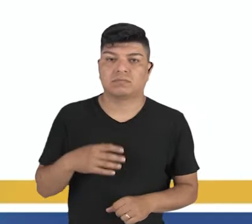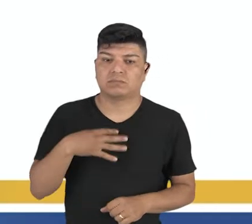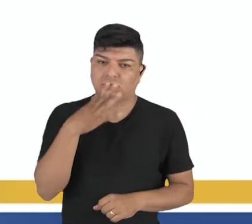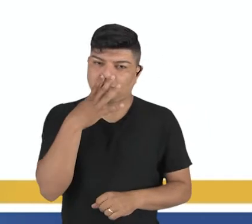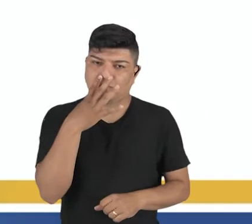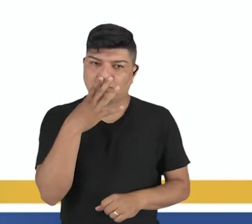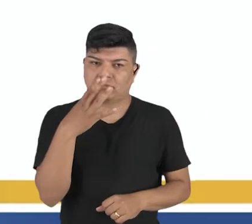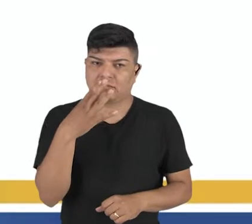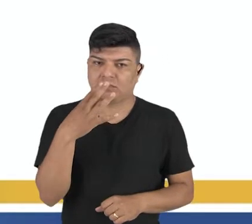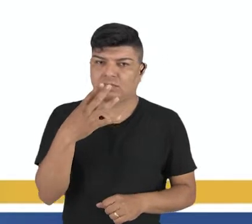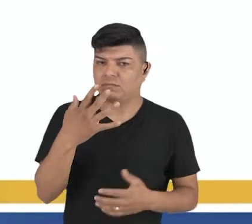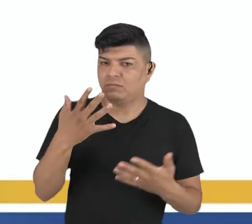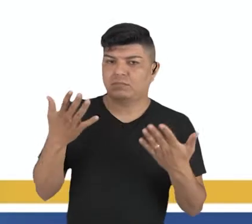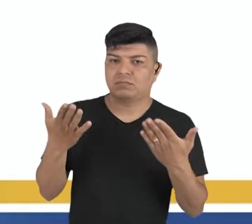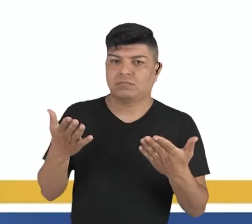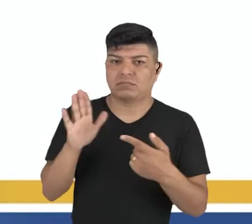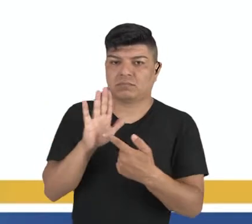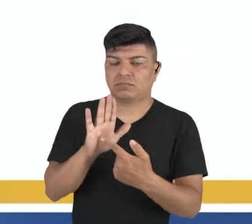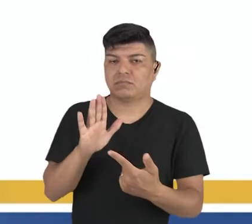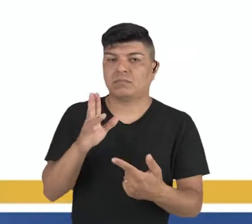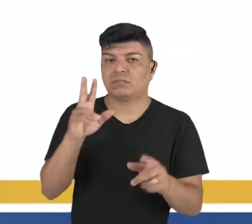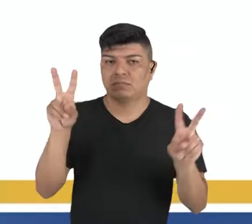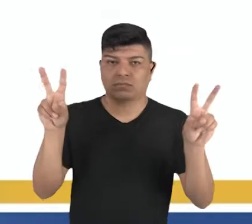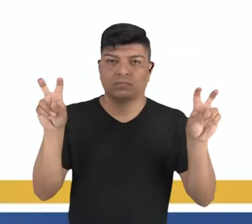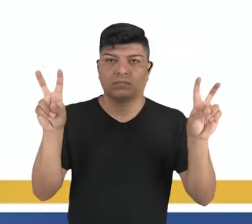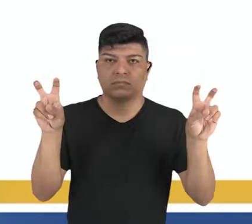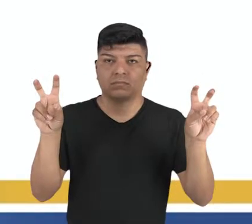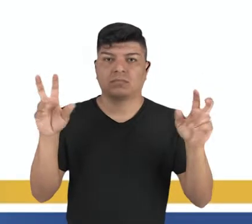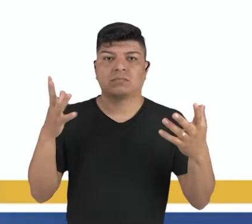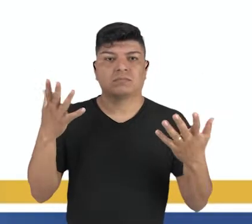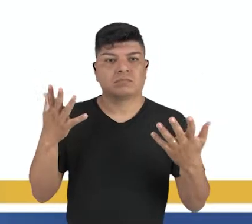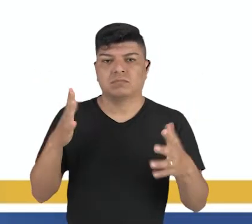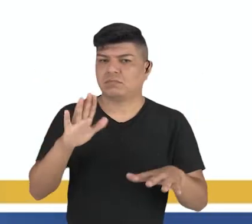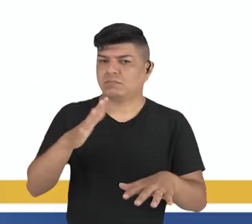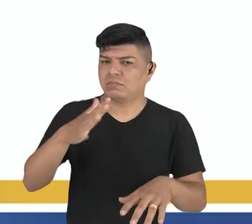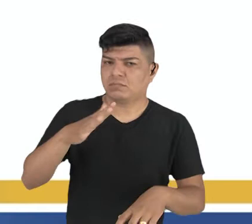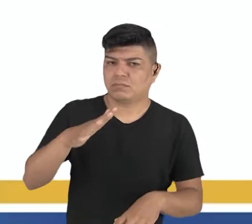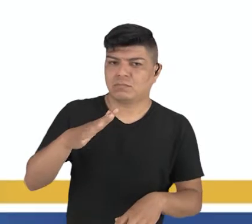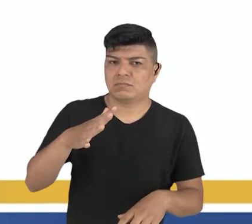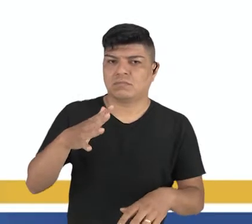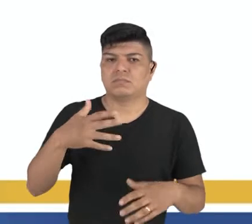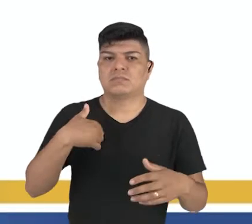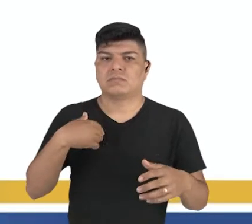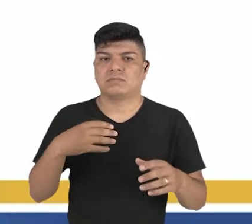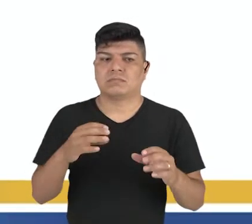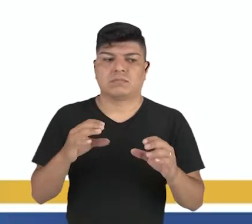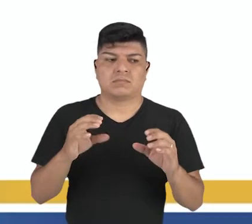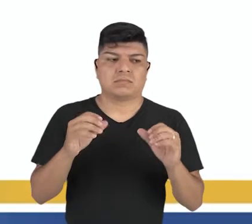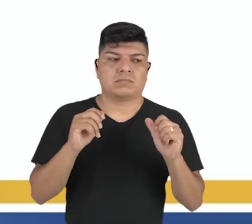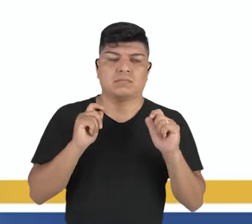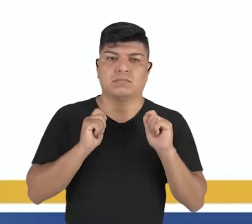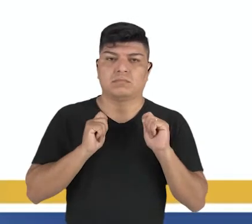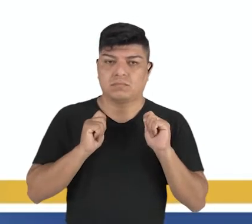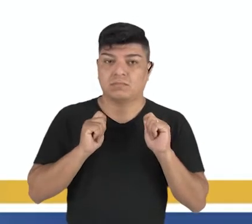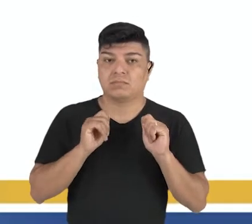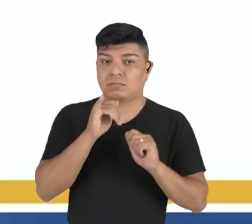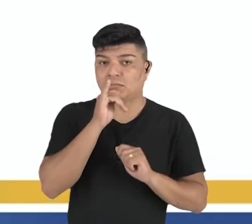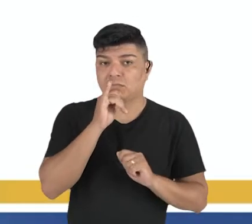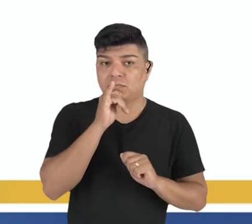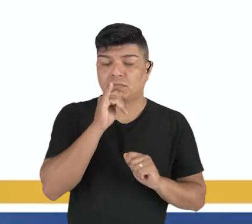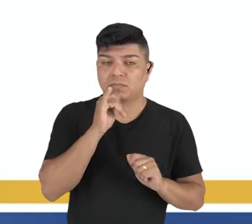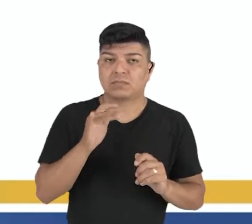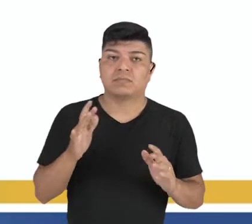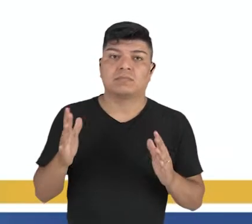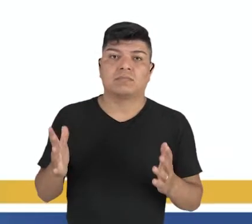apreciações abordadas dessa forma. O tema com o máximo de neutralidade. Com exemplo deste caso, podemos